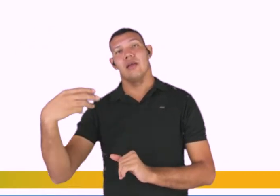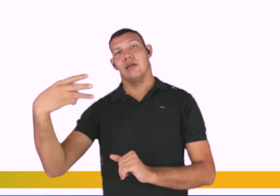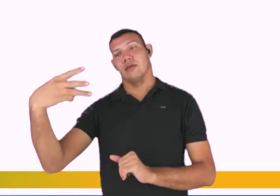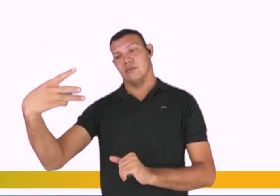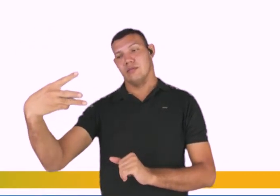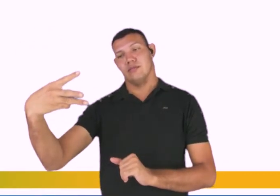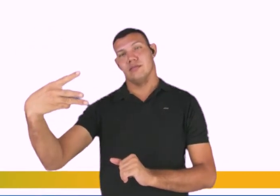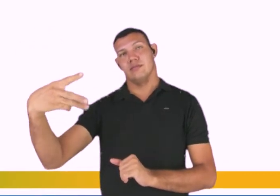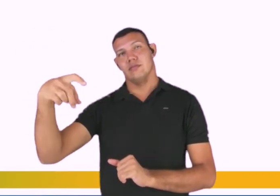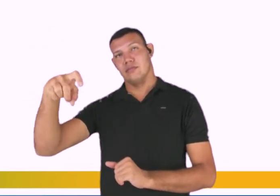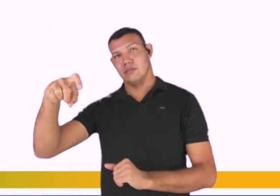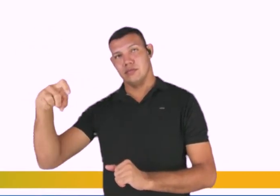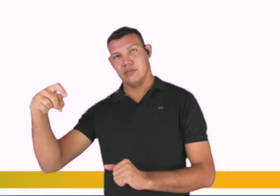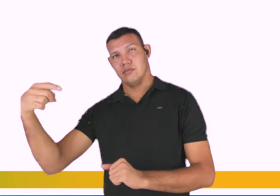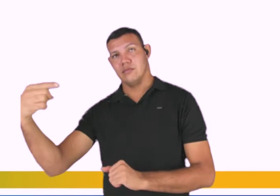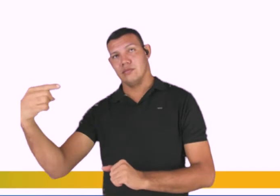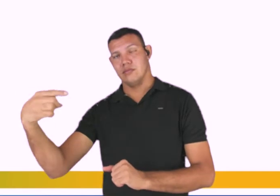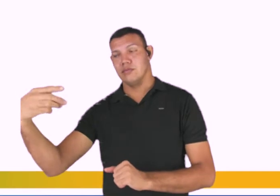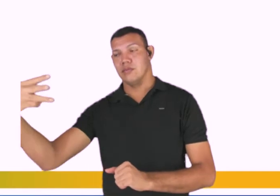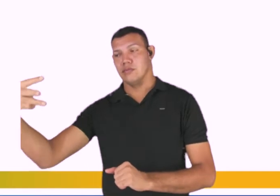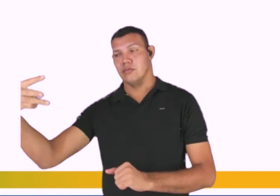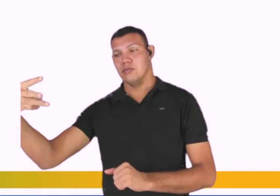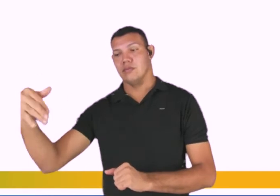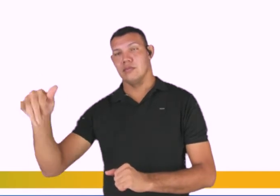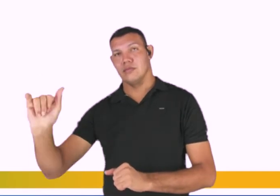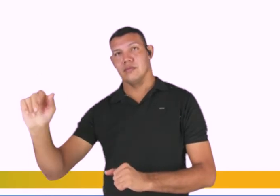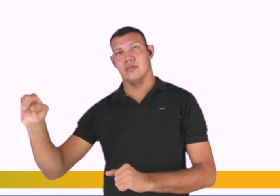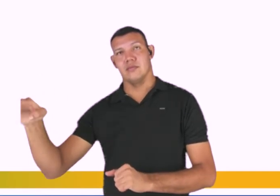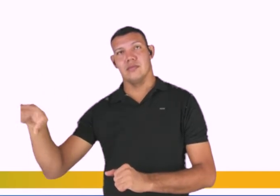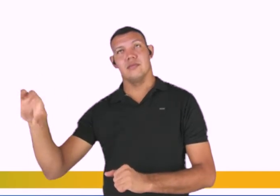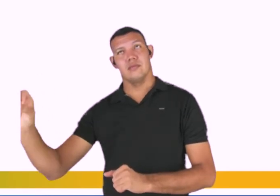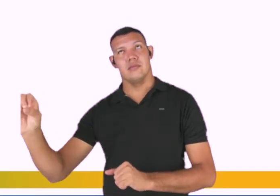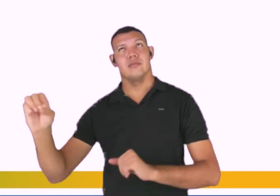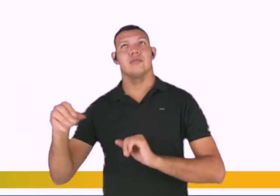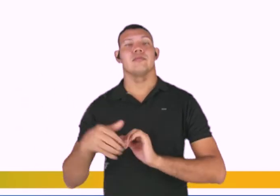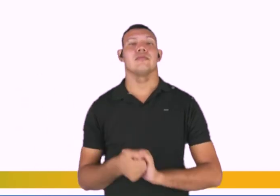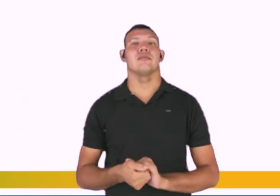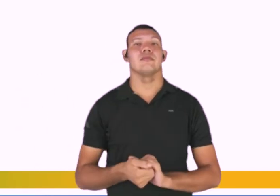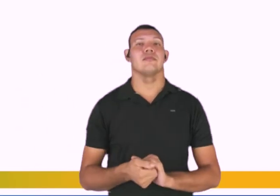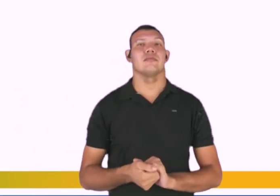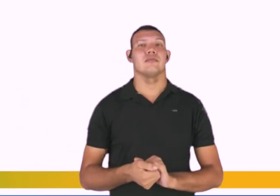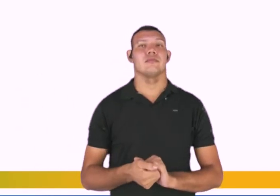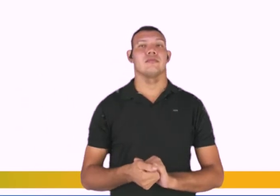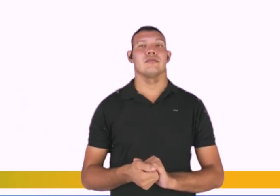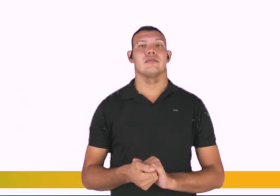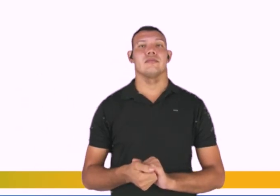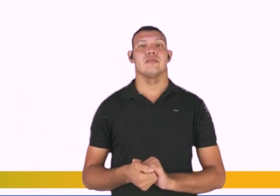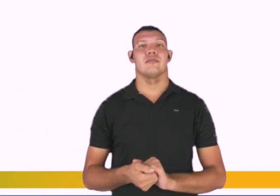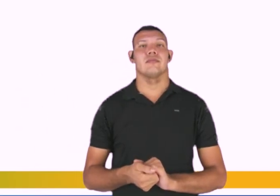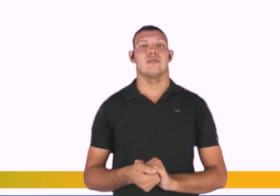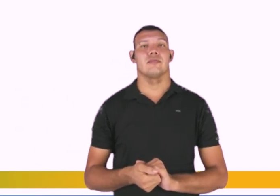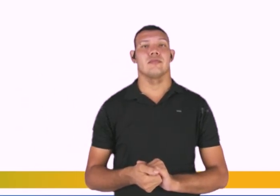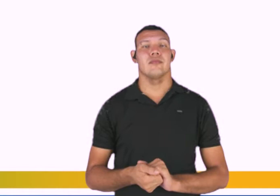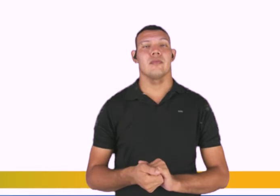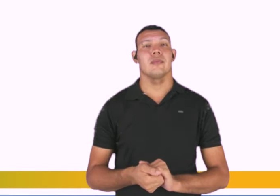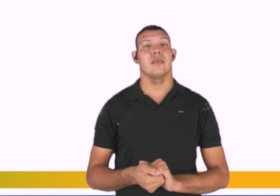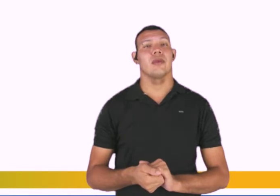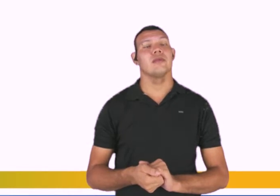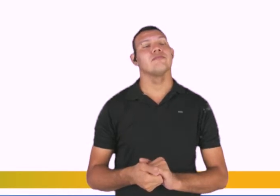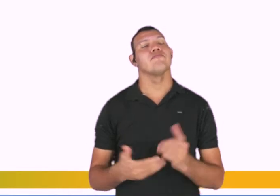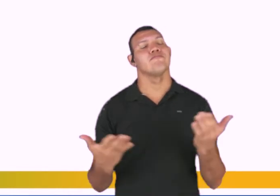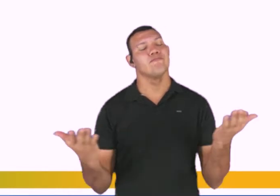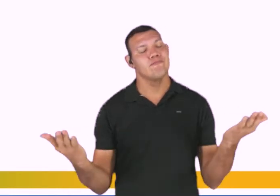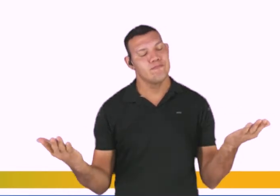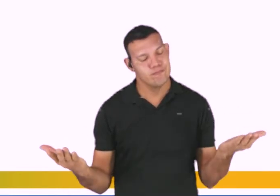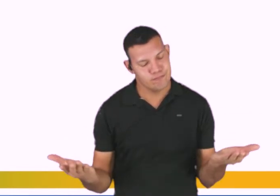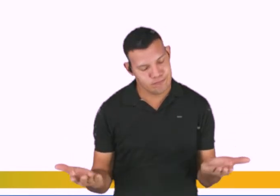vai modificar ela ficará 3x menos 3y igual a 0. Nesse caso